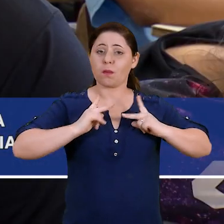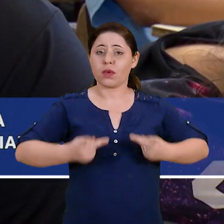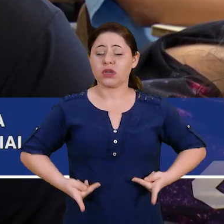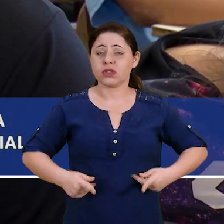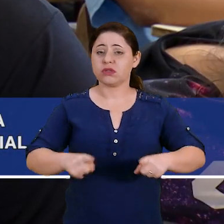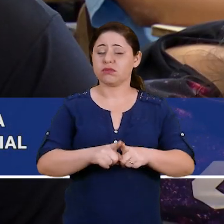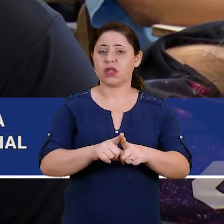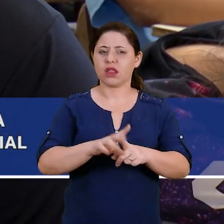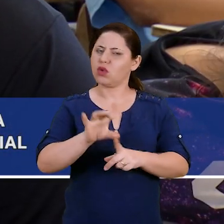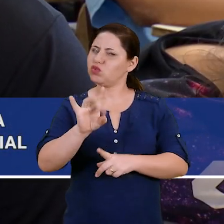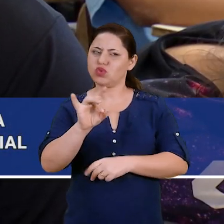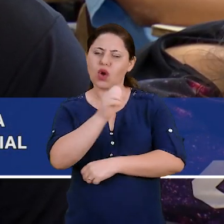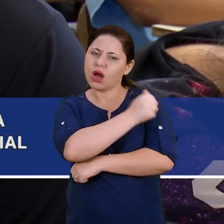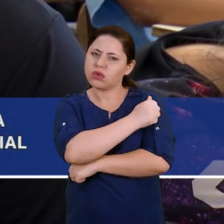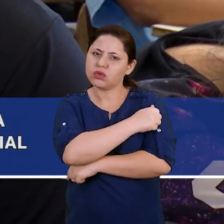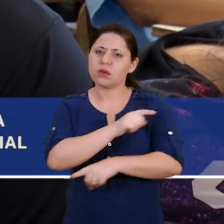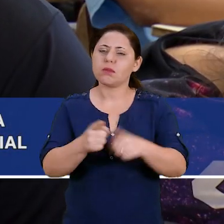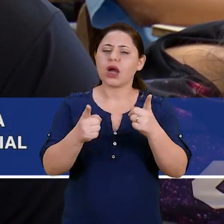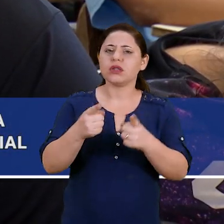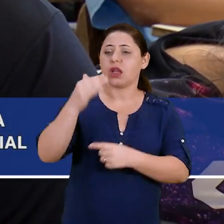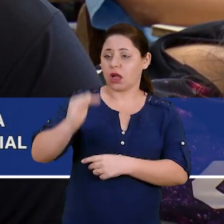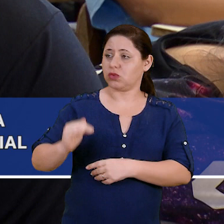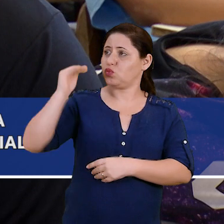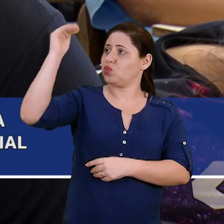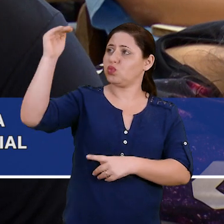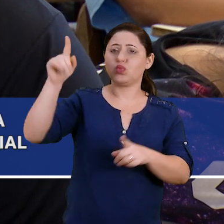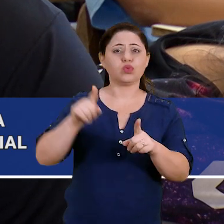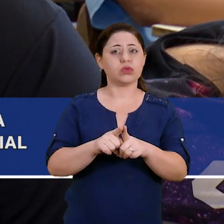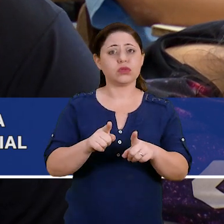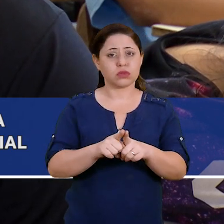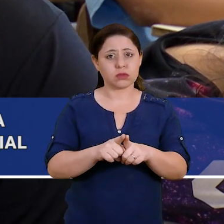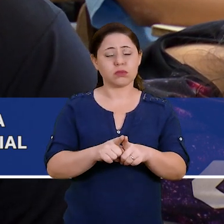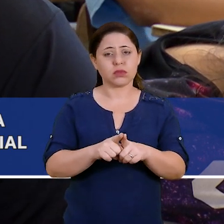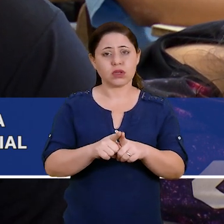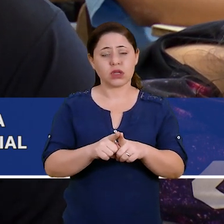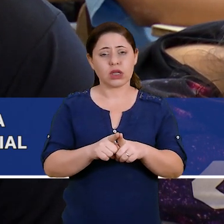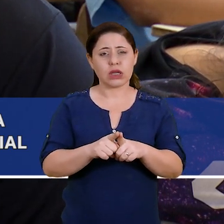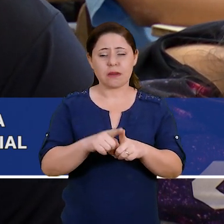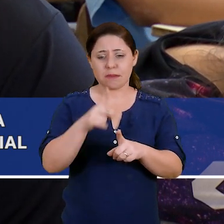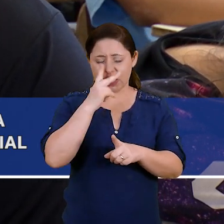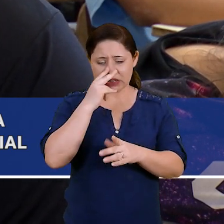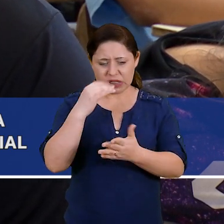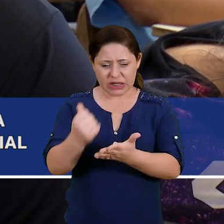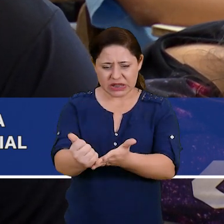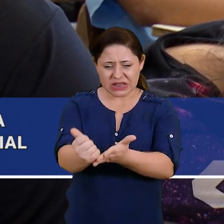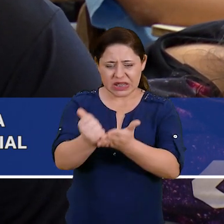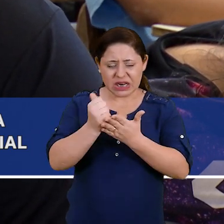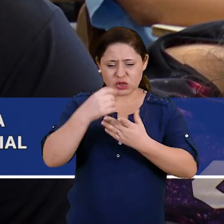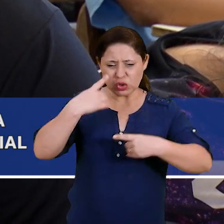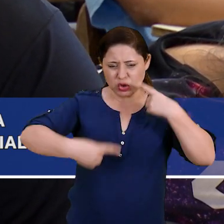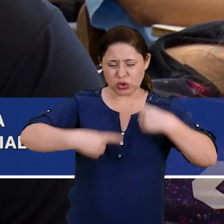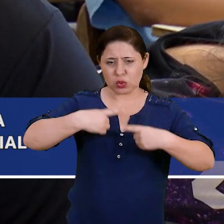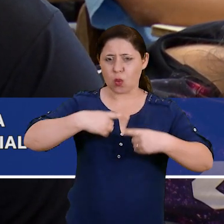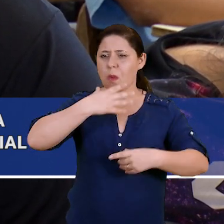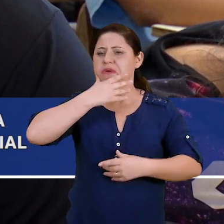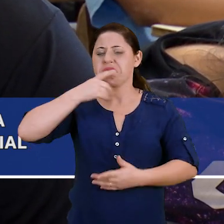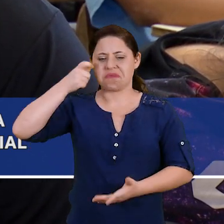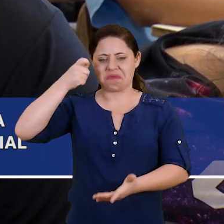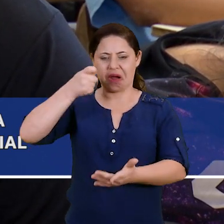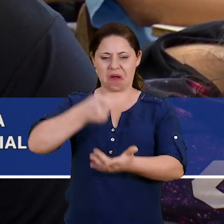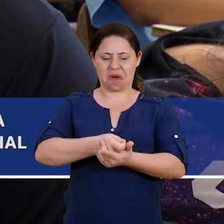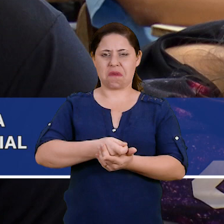e também não só alunos, mas acredito que nós também, enquanto adultos, a gente